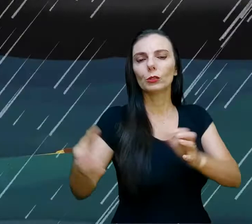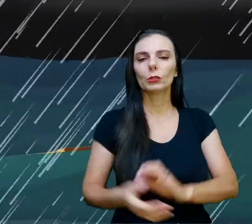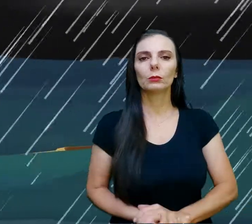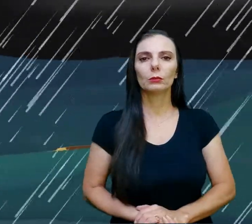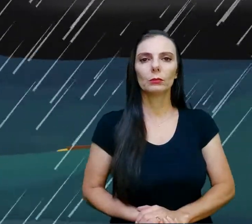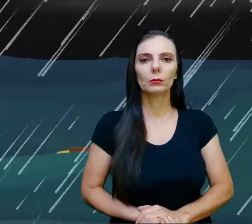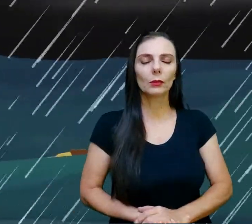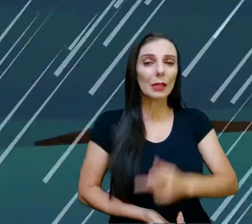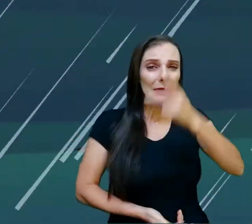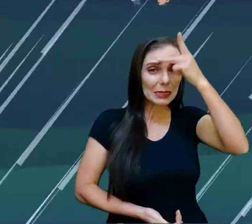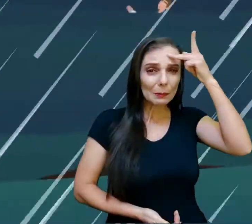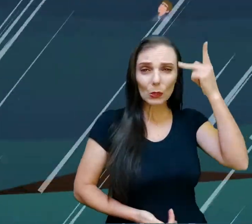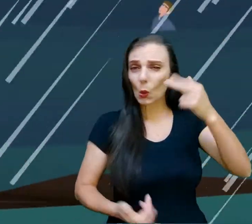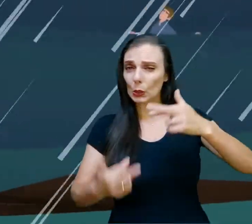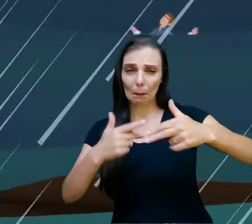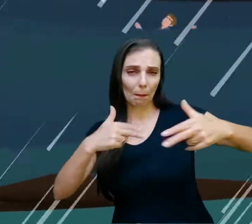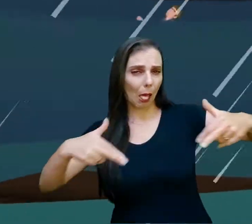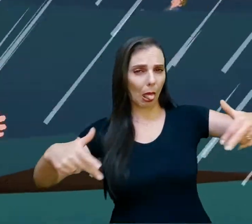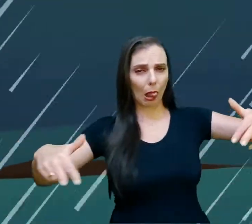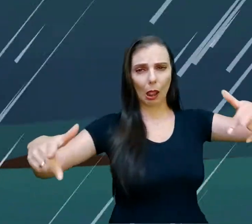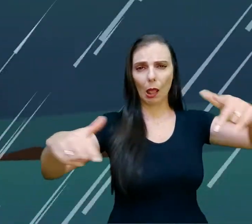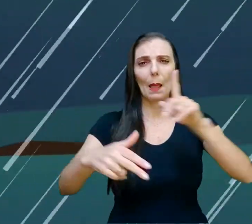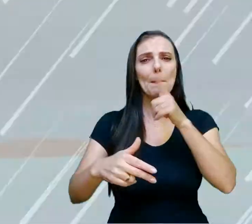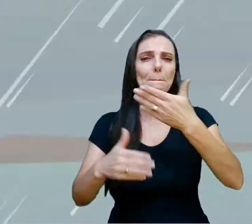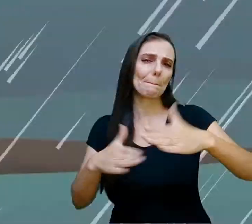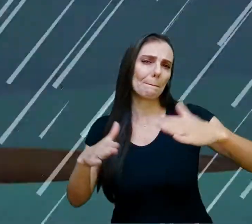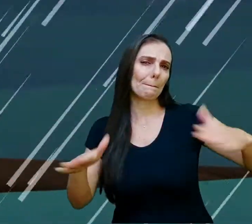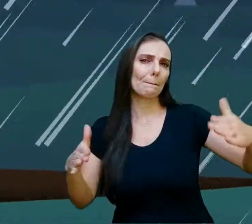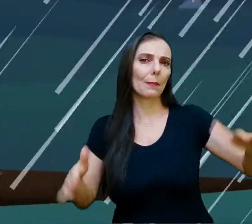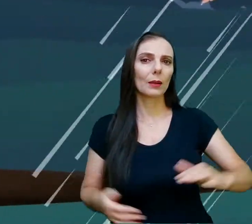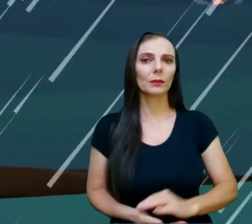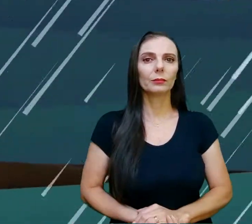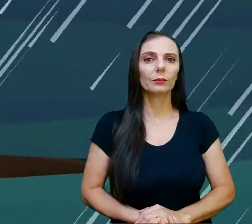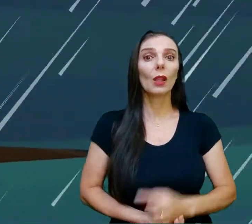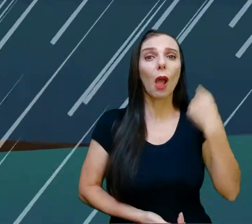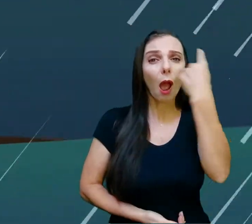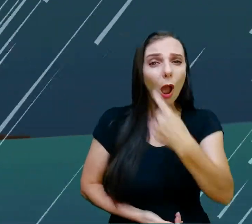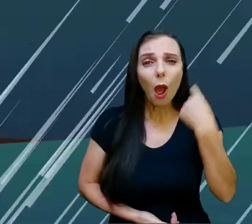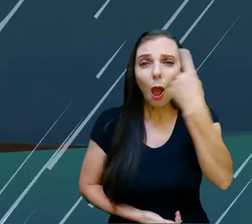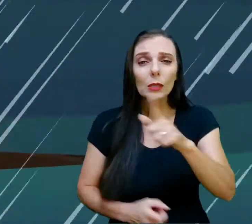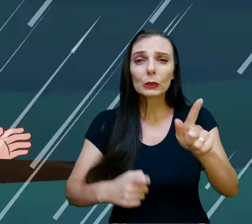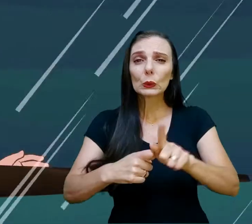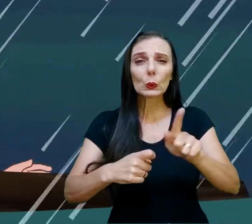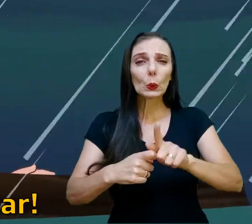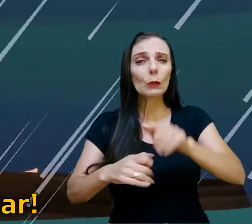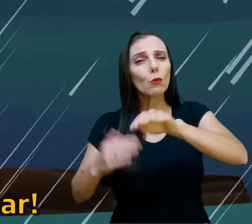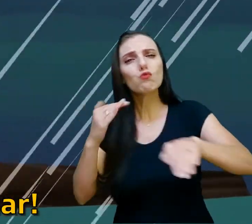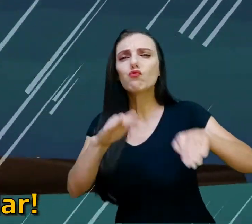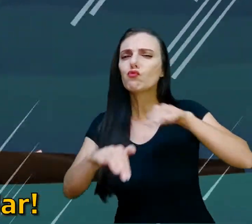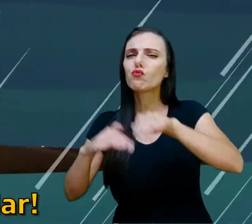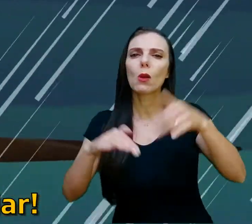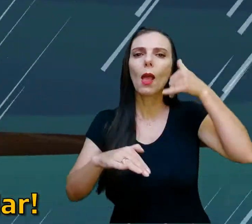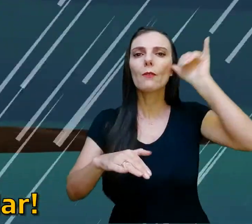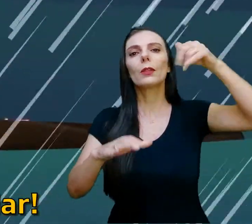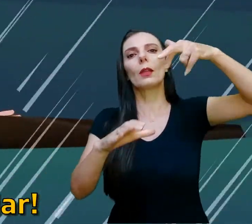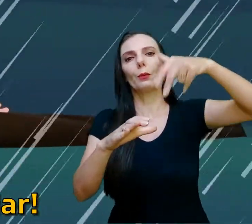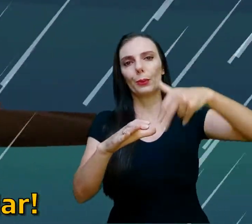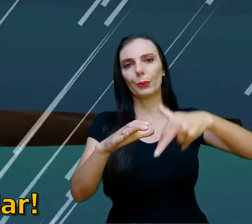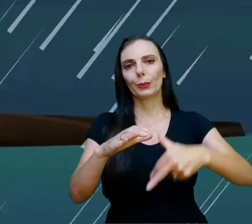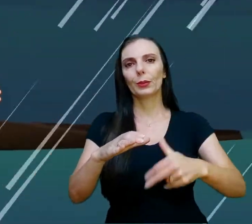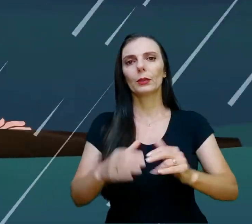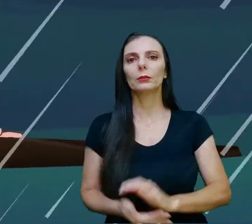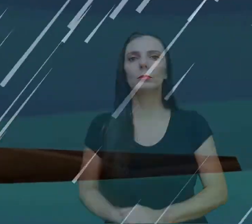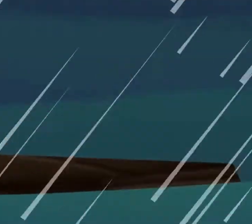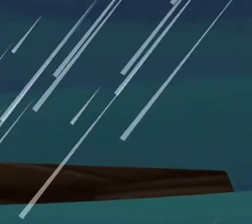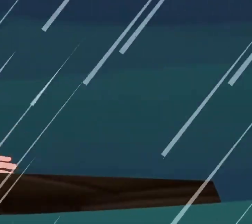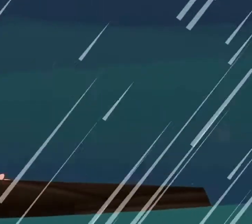afundou. As pessoas que estavam no barquinho se espalharam pelo mar, e por horas, Gulliver lutou para não afundar.